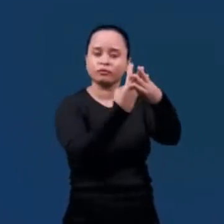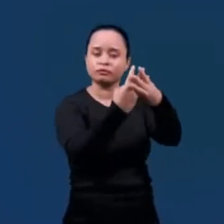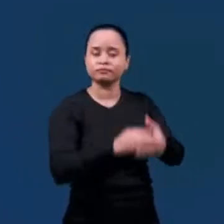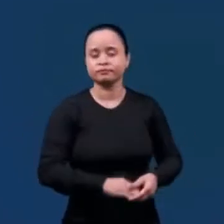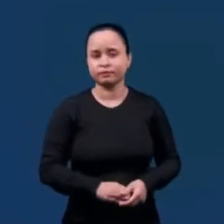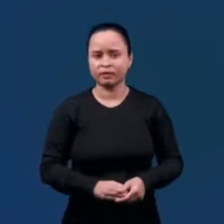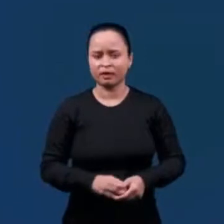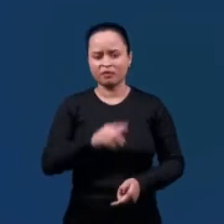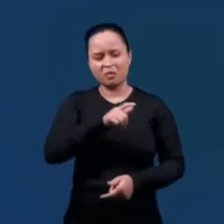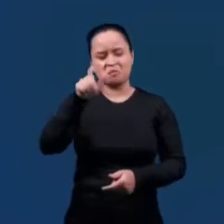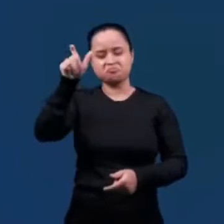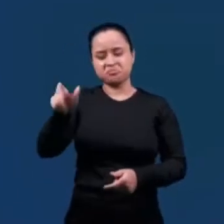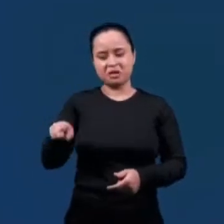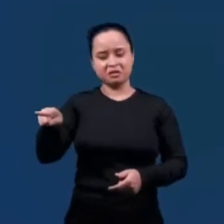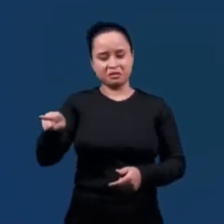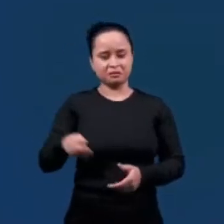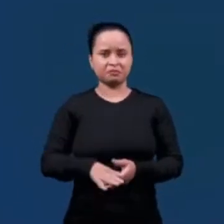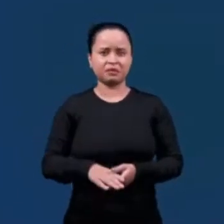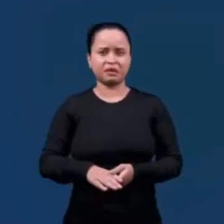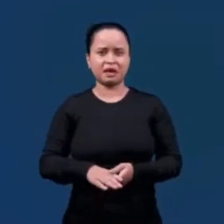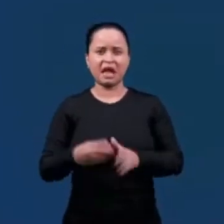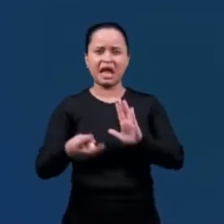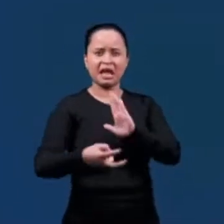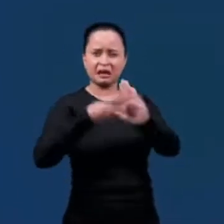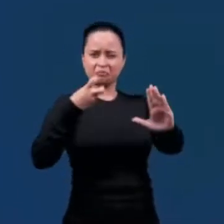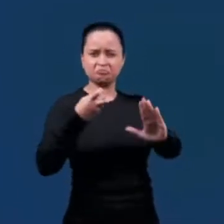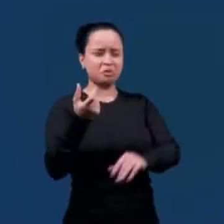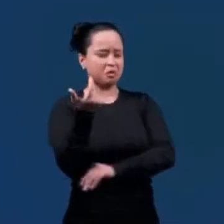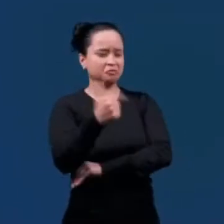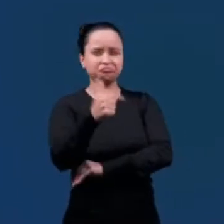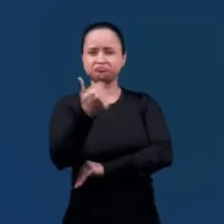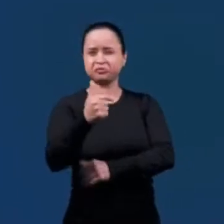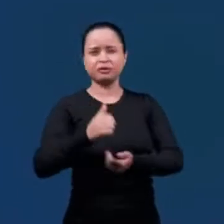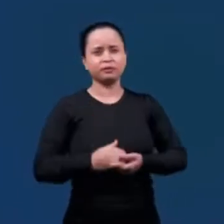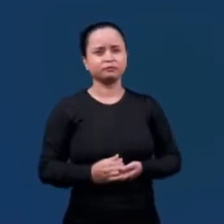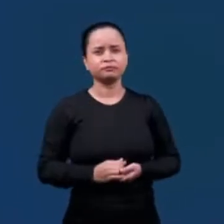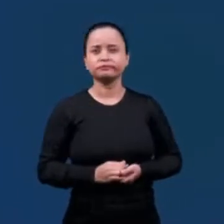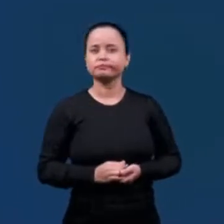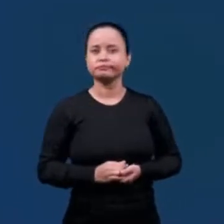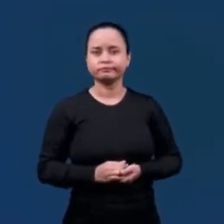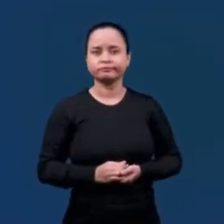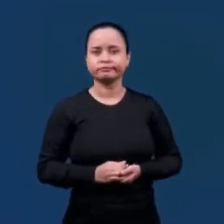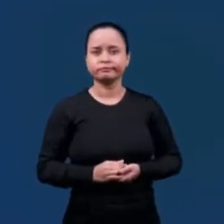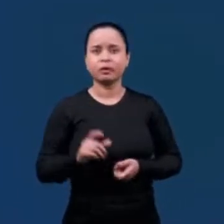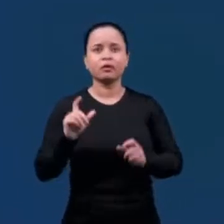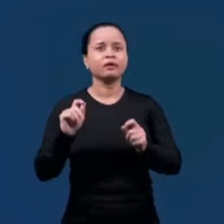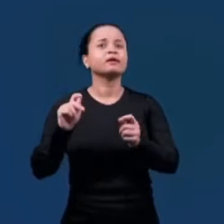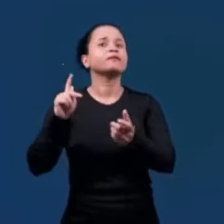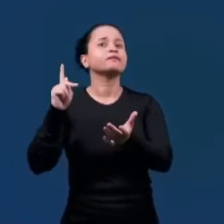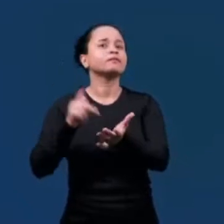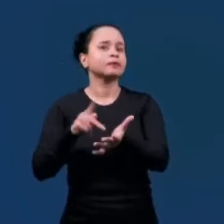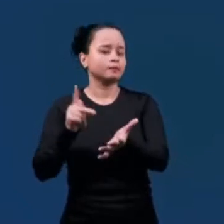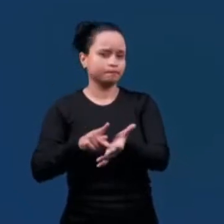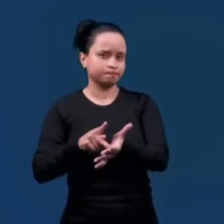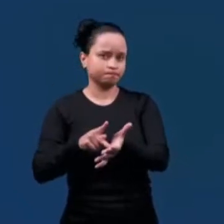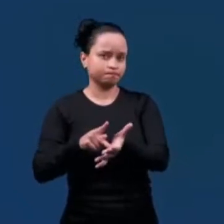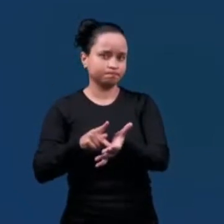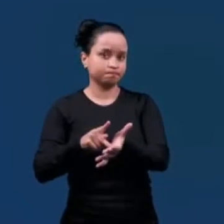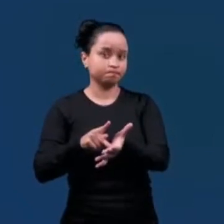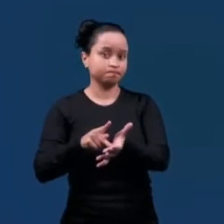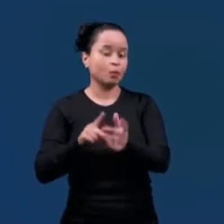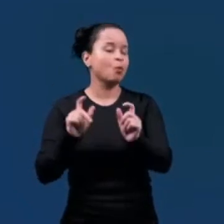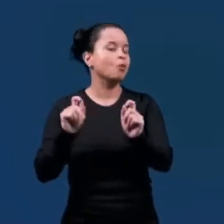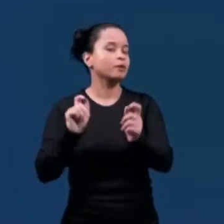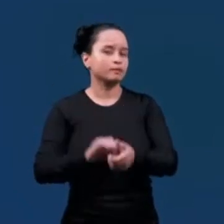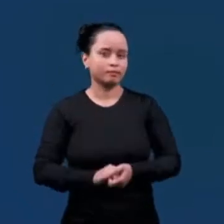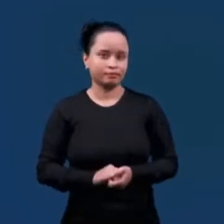nele crime algum. Que é a verdade? Meus irmãos,